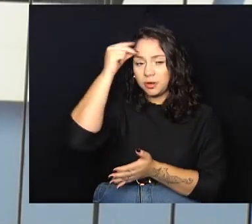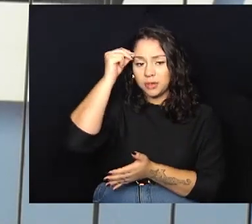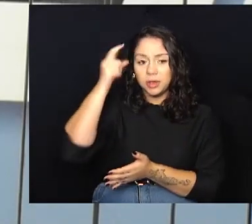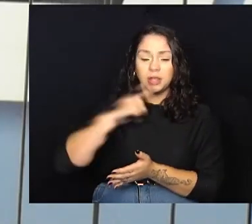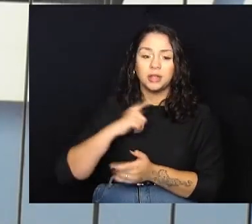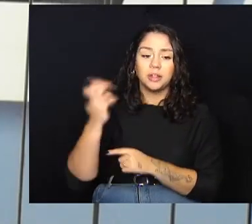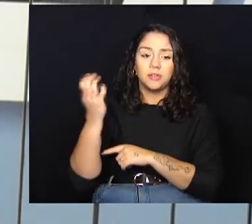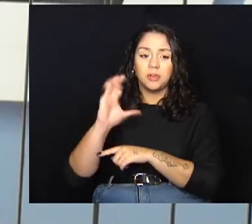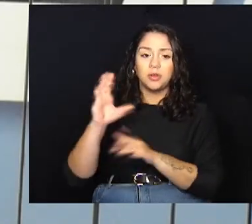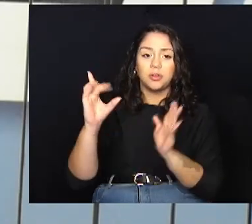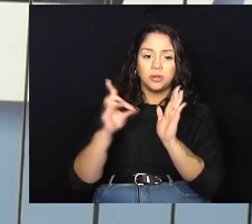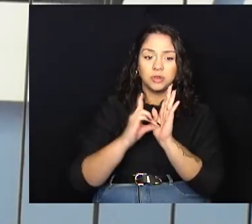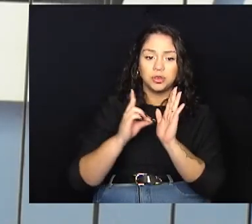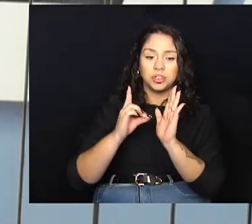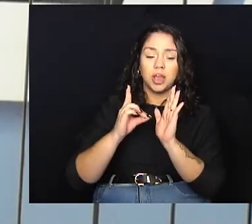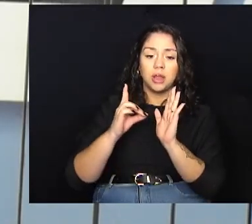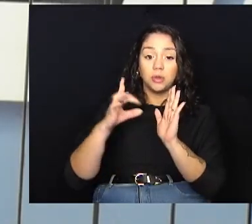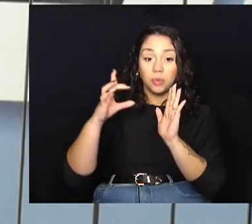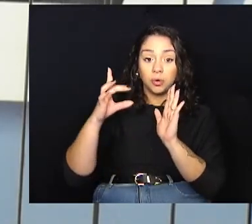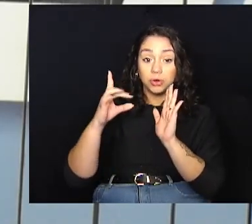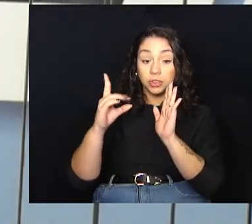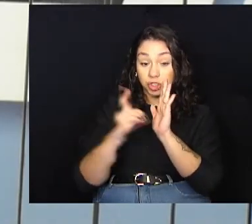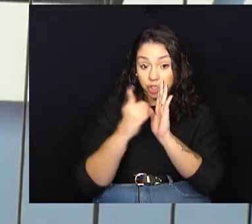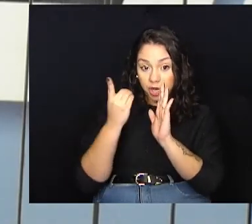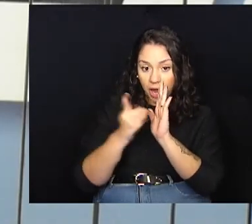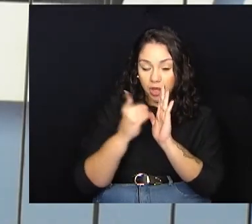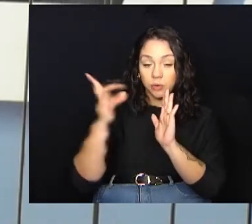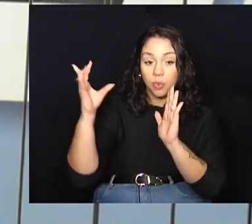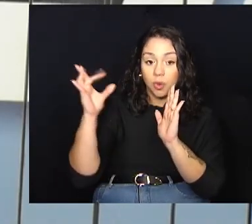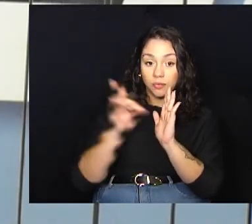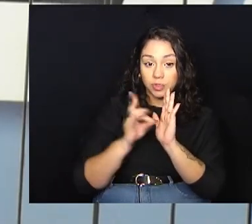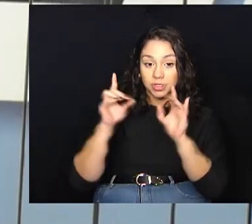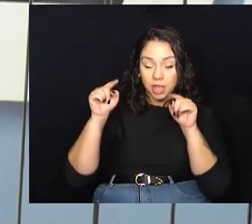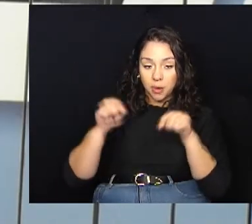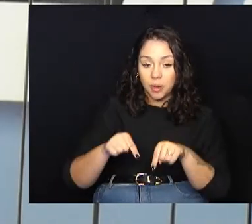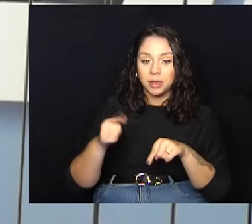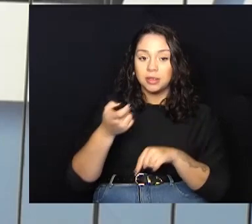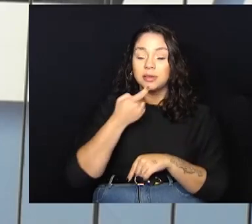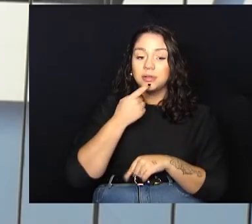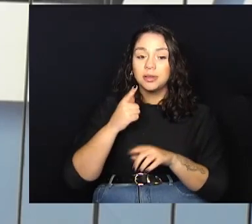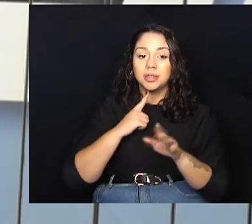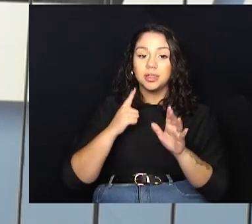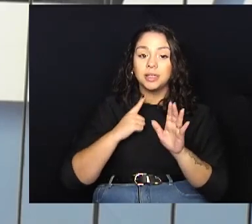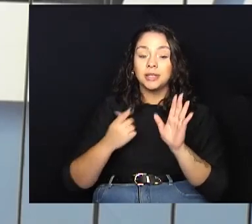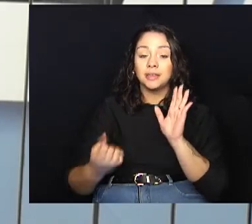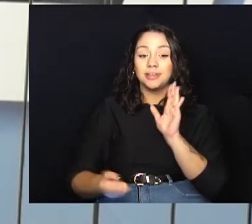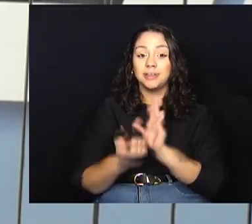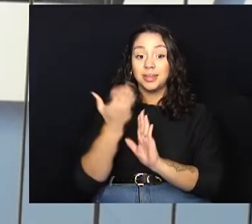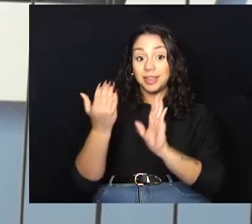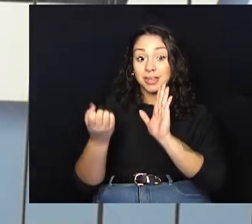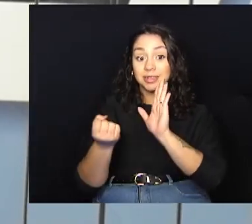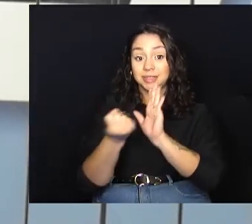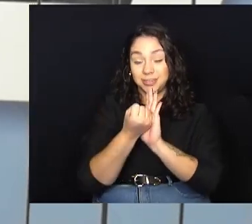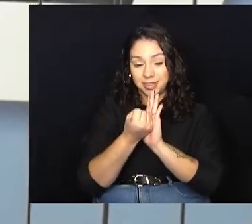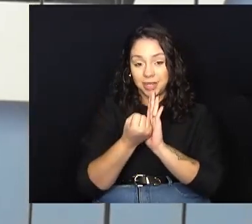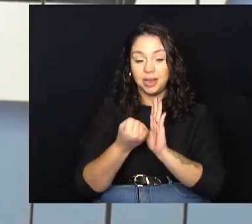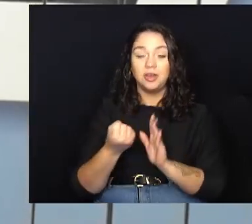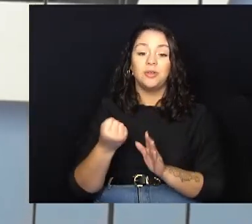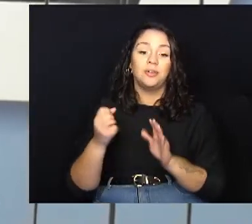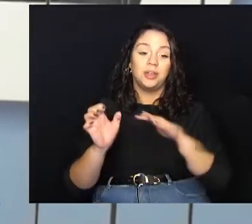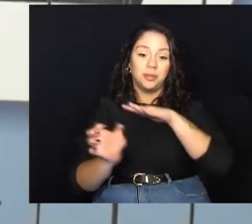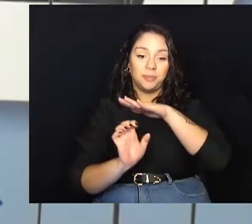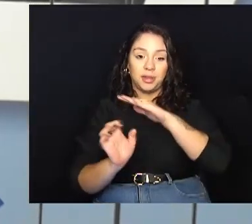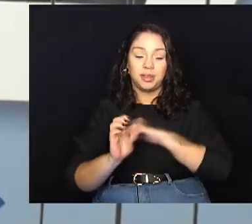Oficial de hoje que institui aqui em Campinas o selo empresa amiga da mulher essa distinção está